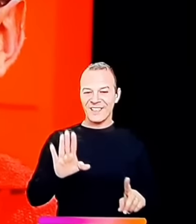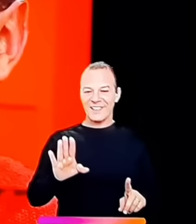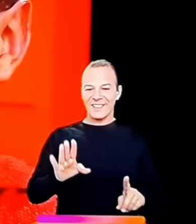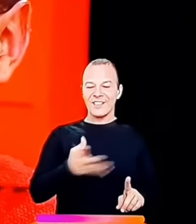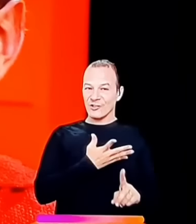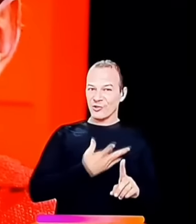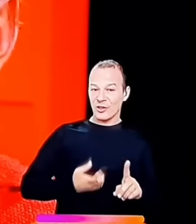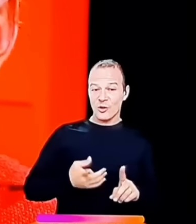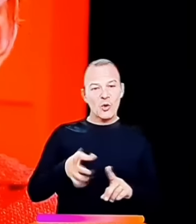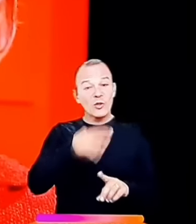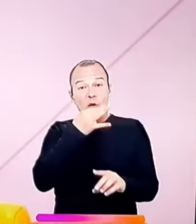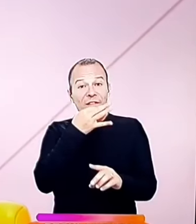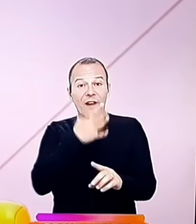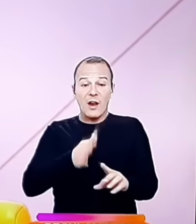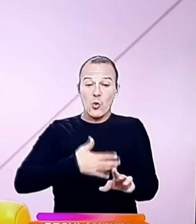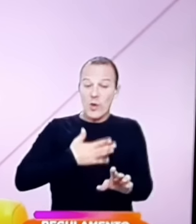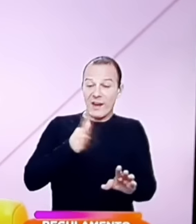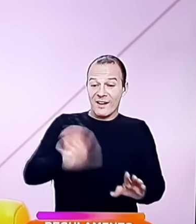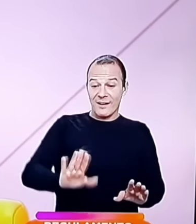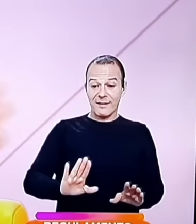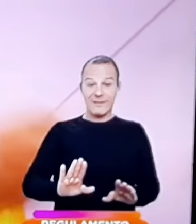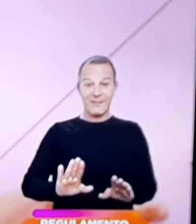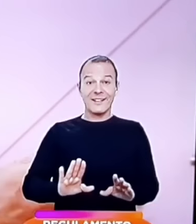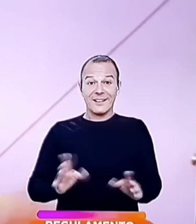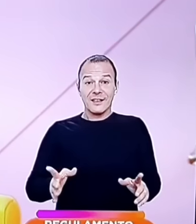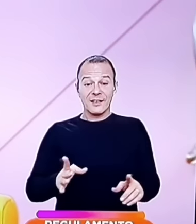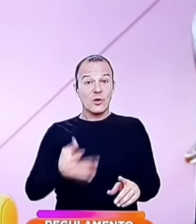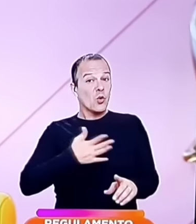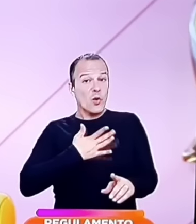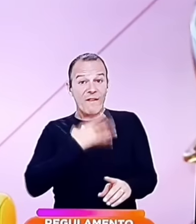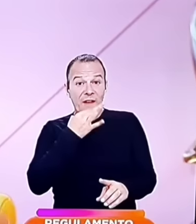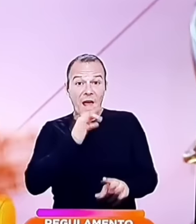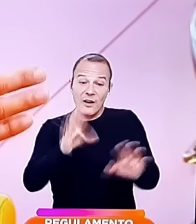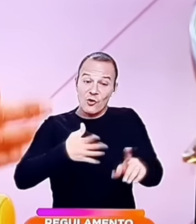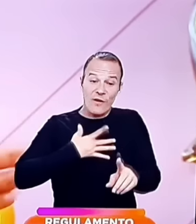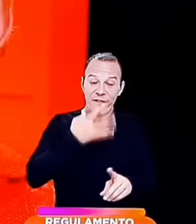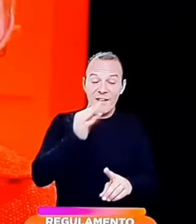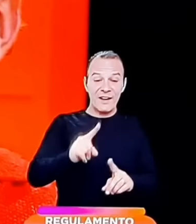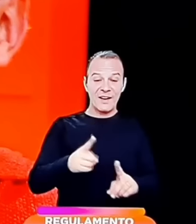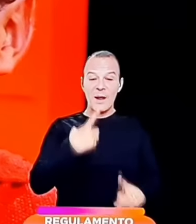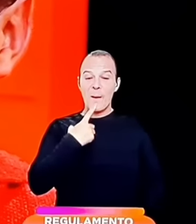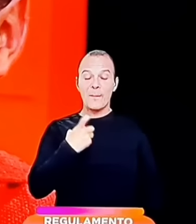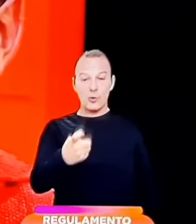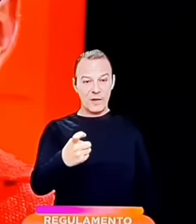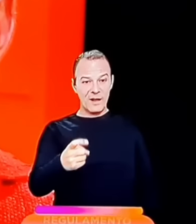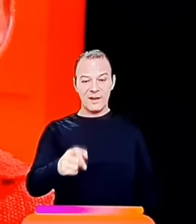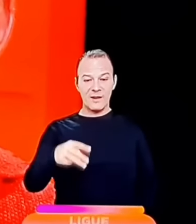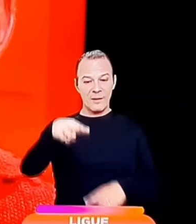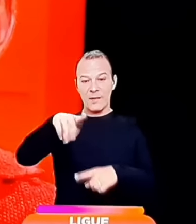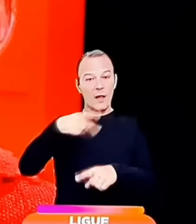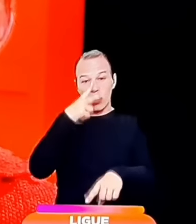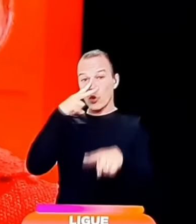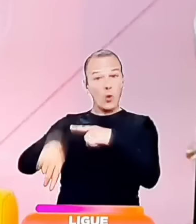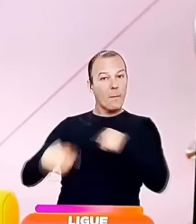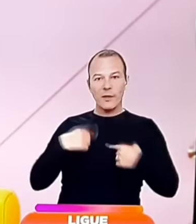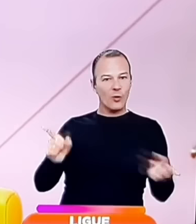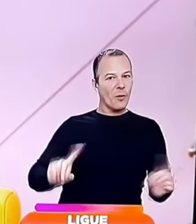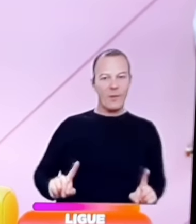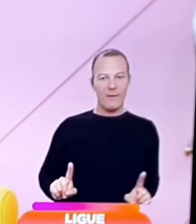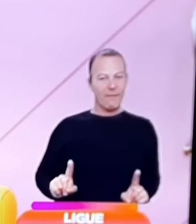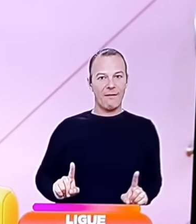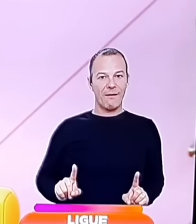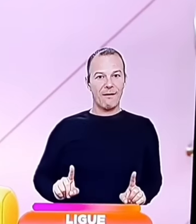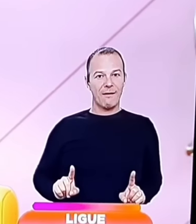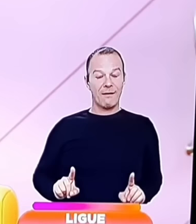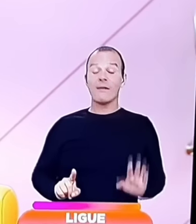espera, vou acabar. Pronto, se não quer falar, não fala. Mas eu tinha dito que se não quer falar, não fala. Mas agora, a pergunta que eu, Miguel, não vai interromper. A pergunta que eu